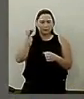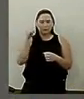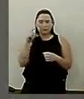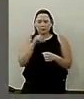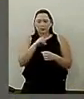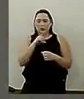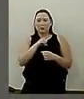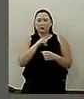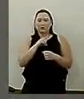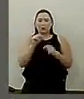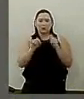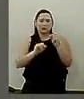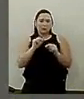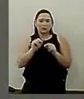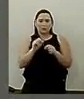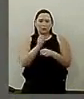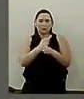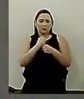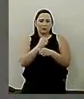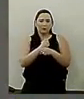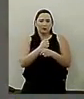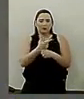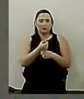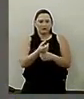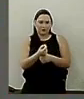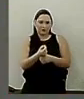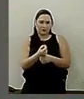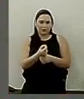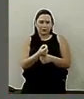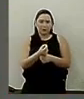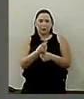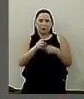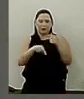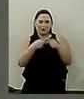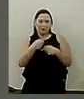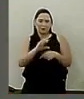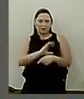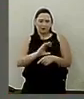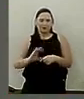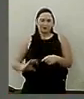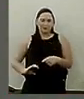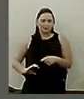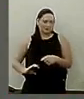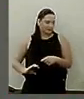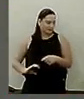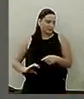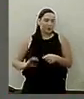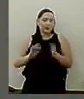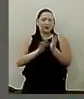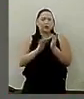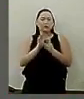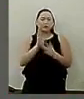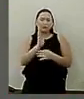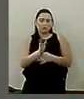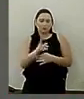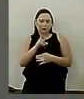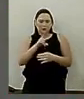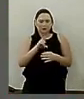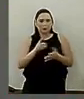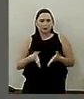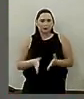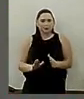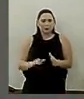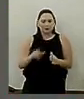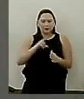costa ocidental por volta do ano 20 depois de Cristo. O Senhor Jesus já tinha nascido, já estava